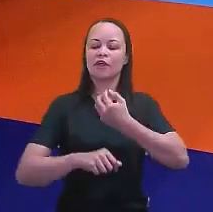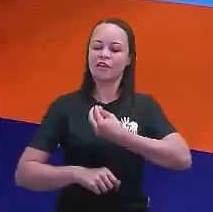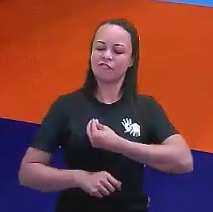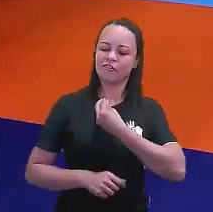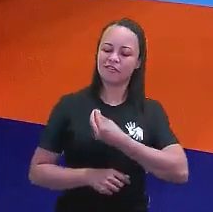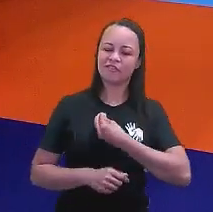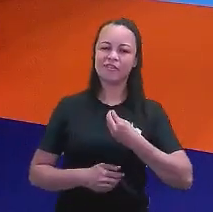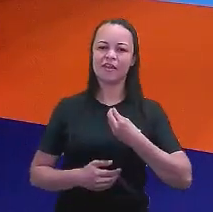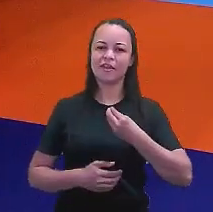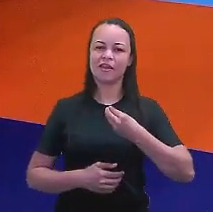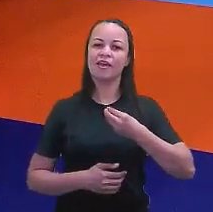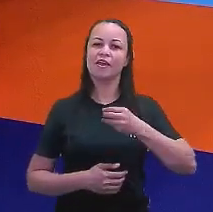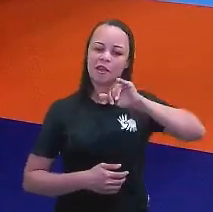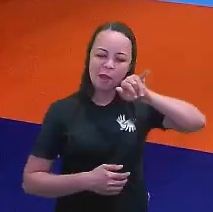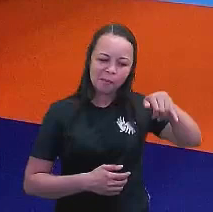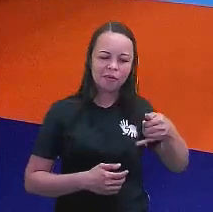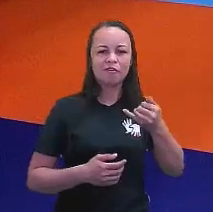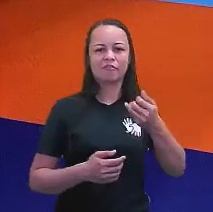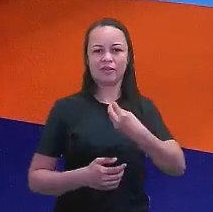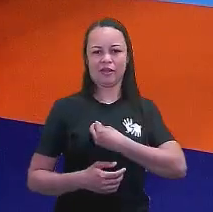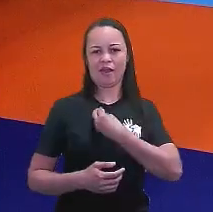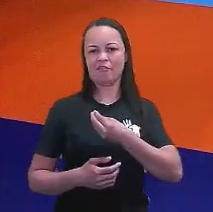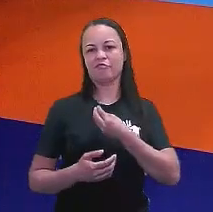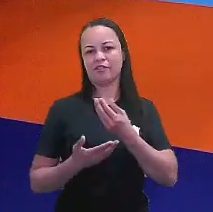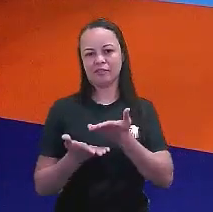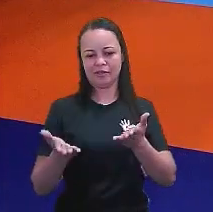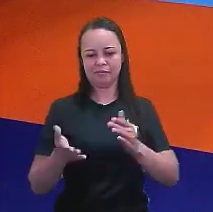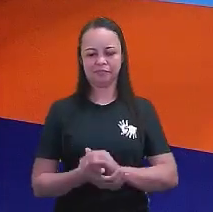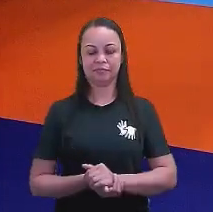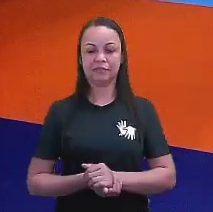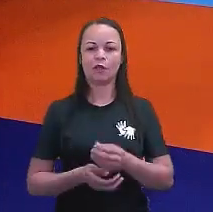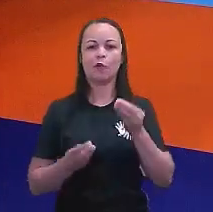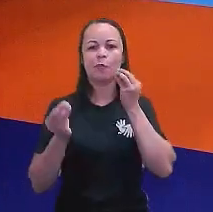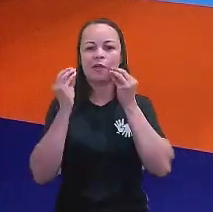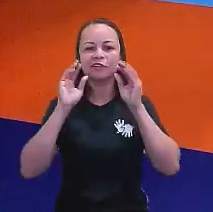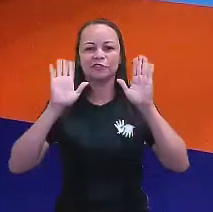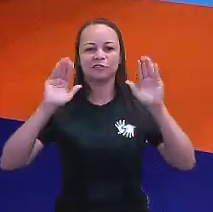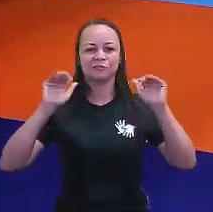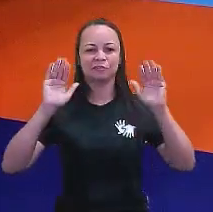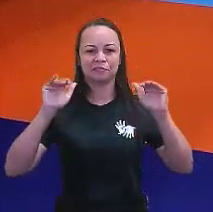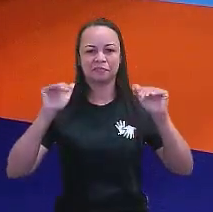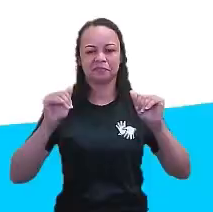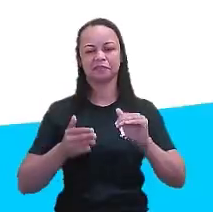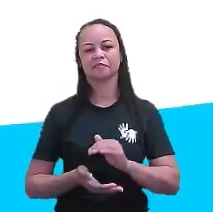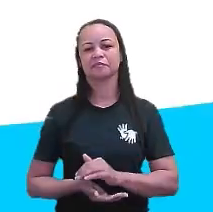vida como ela é. Então, um grande beijo no coração, fica com Deus, bye bye!